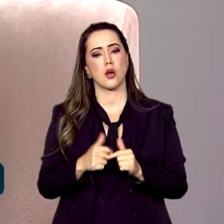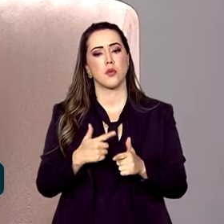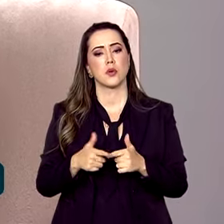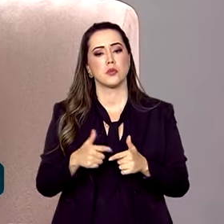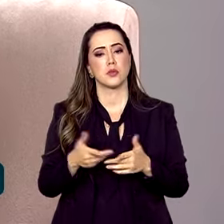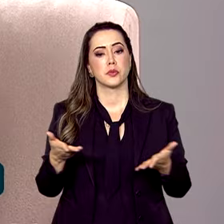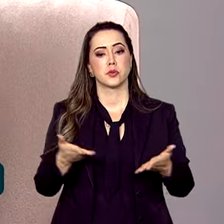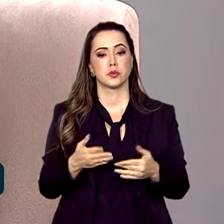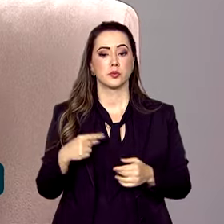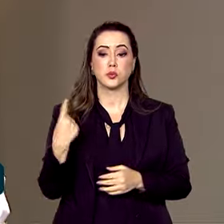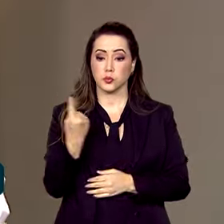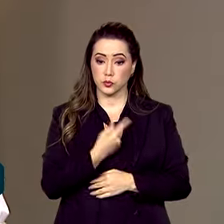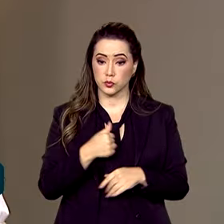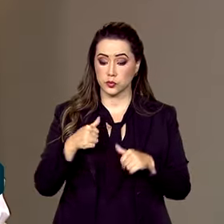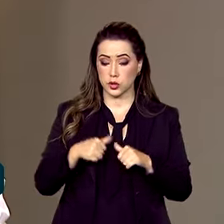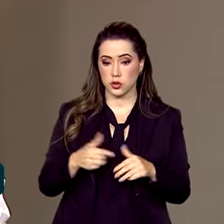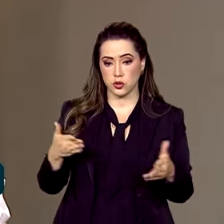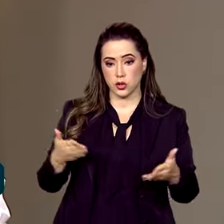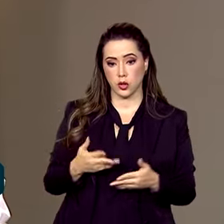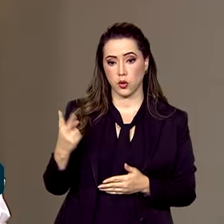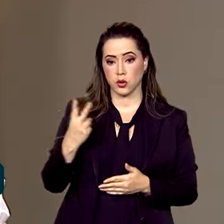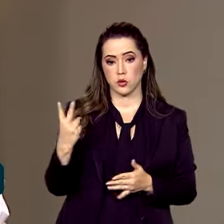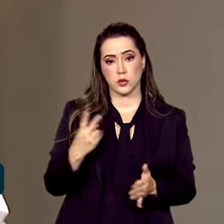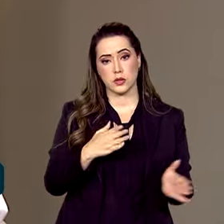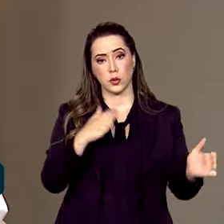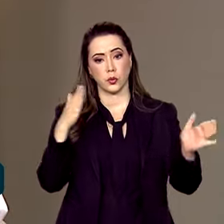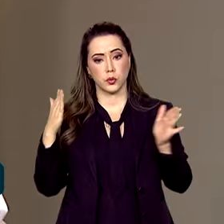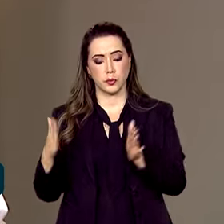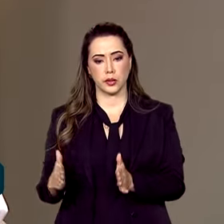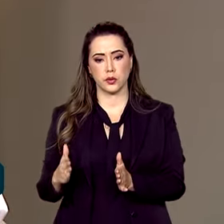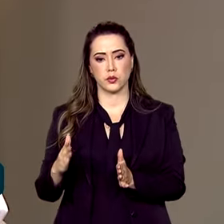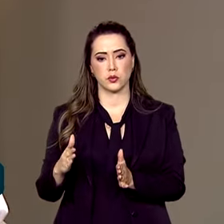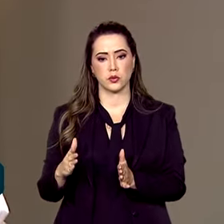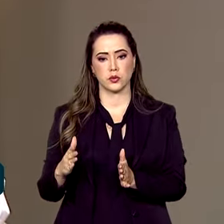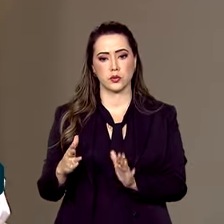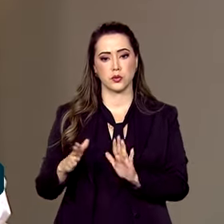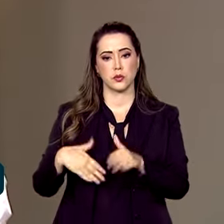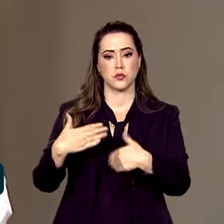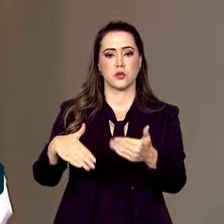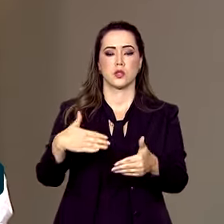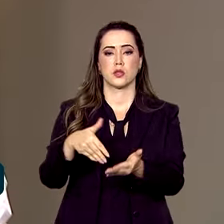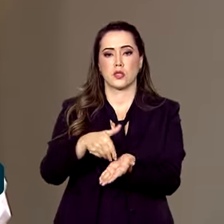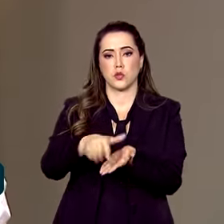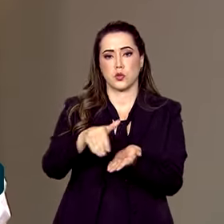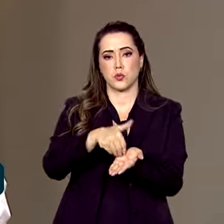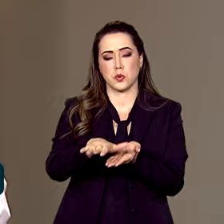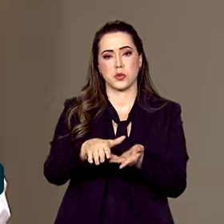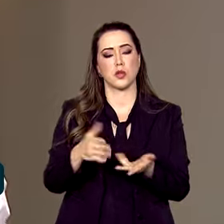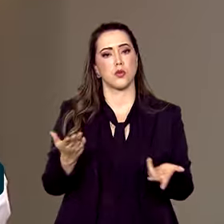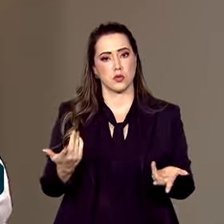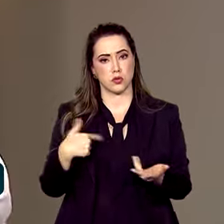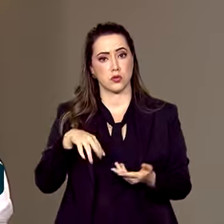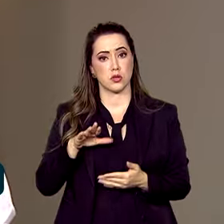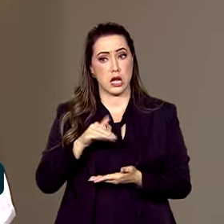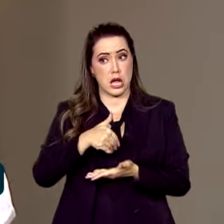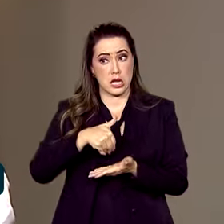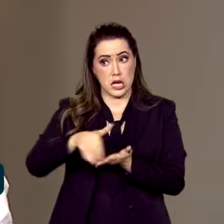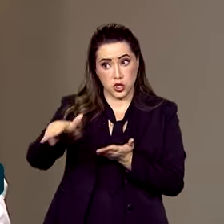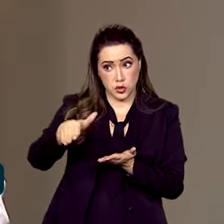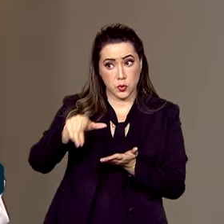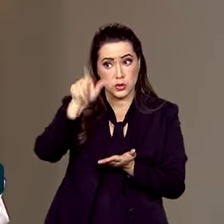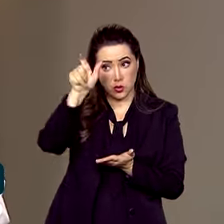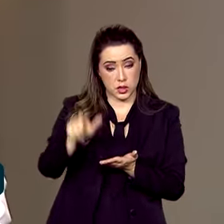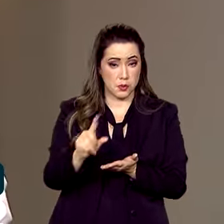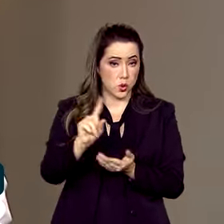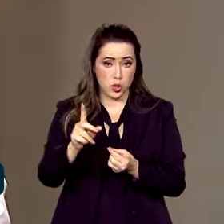Olha, nós estamos já agora na segunda fase do processo de desintrusão, ou seja, a retirada dos não